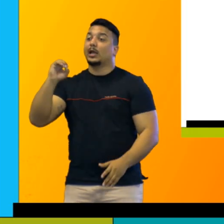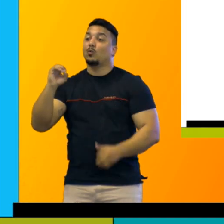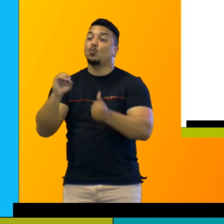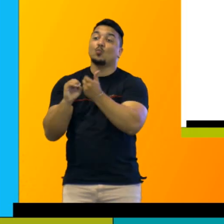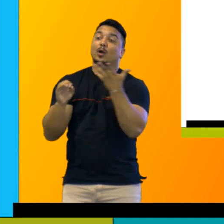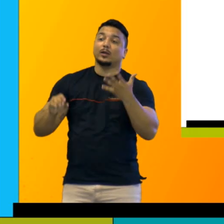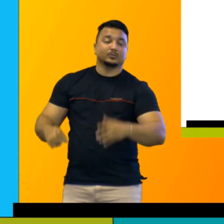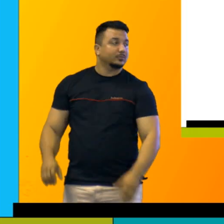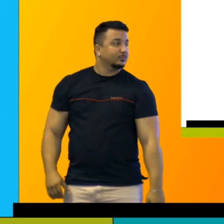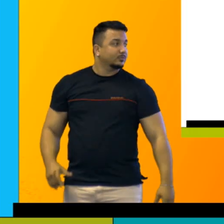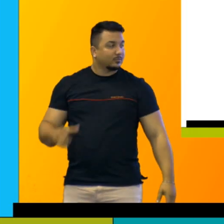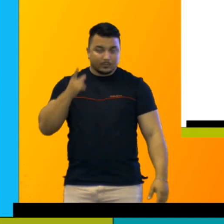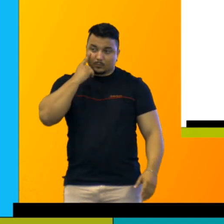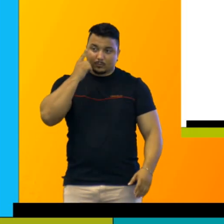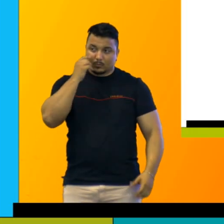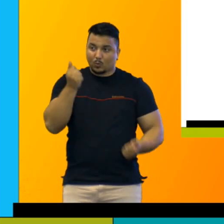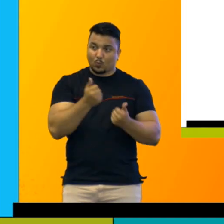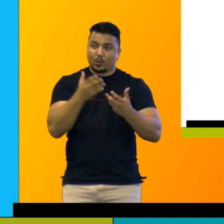zeros?